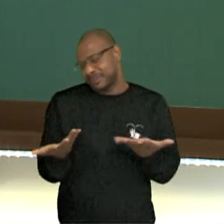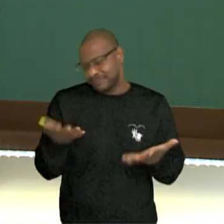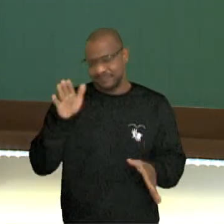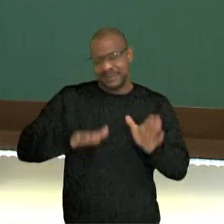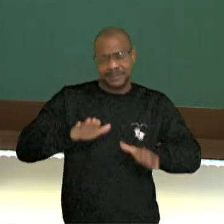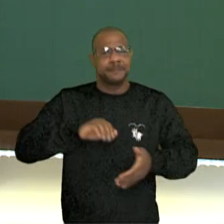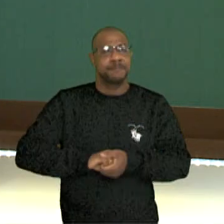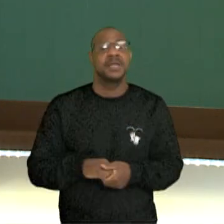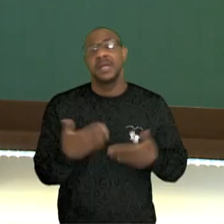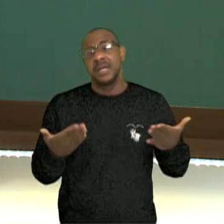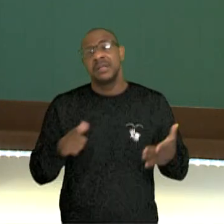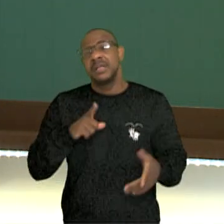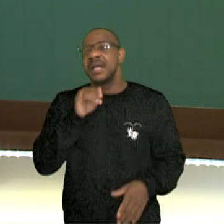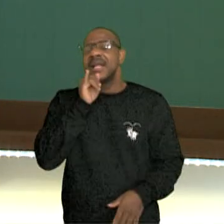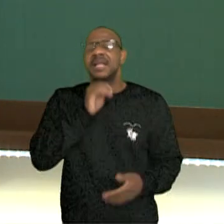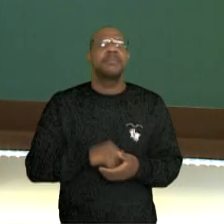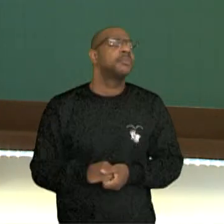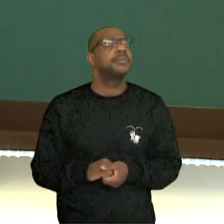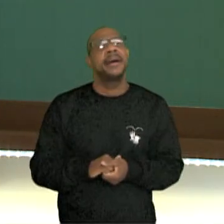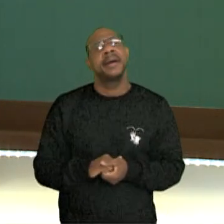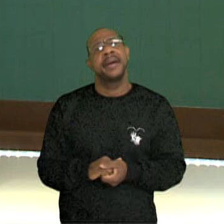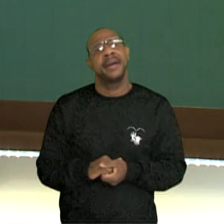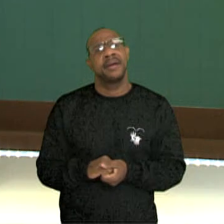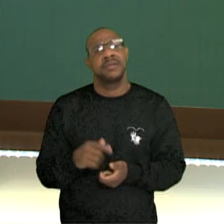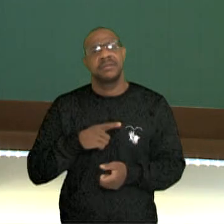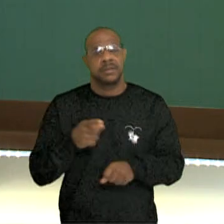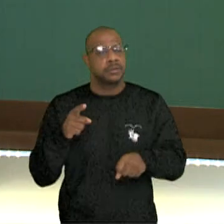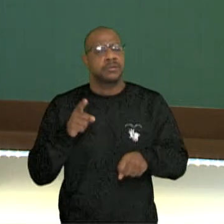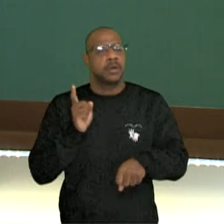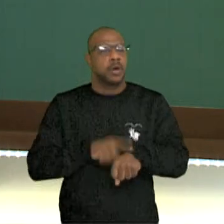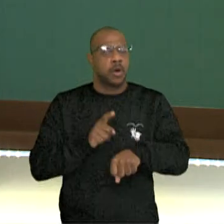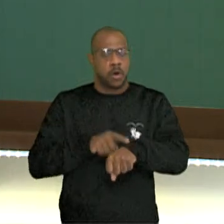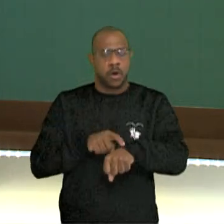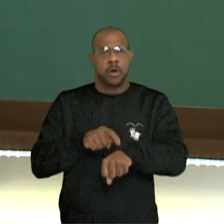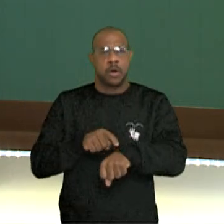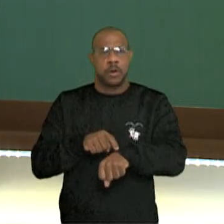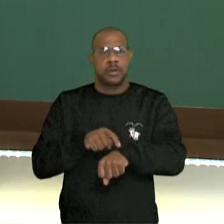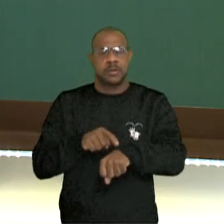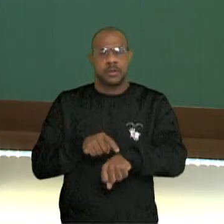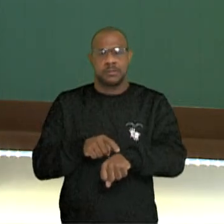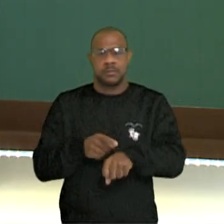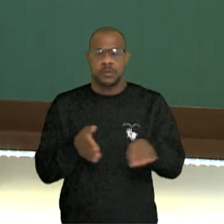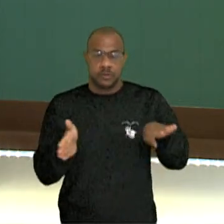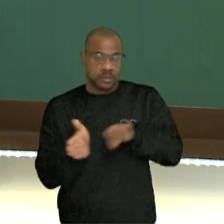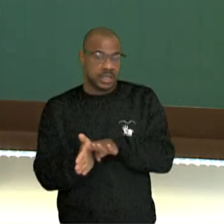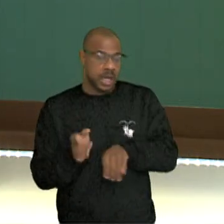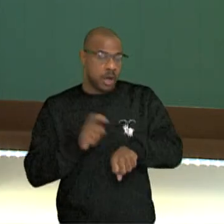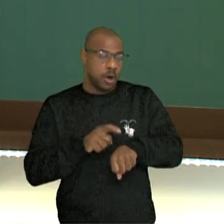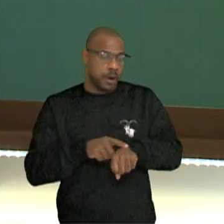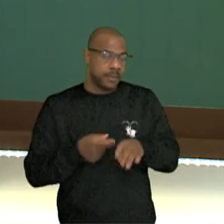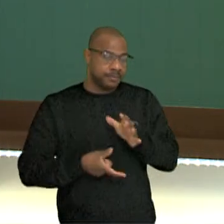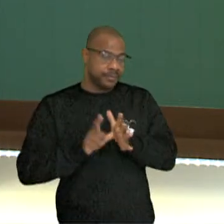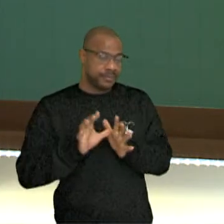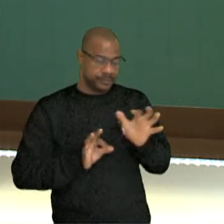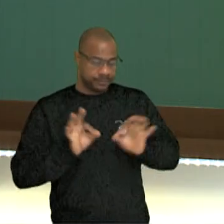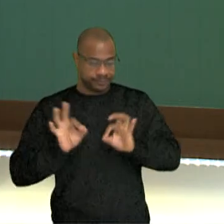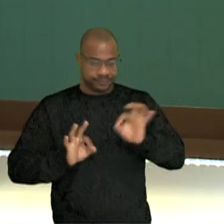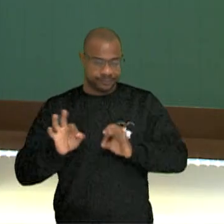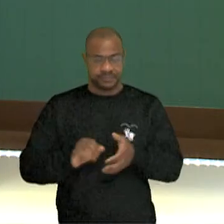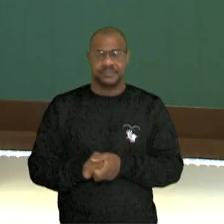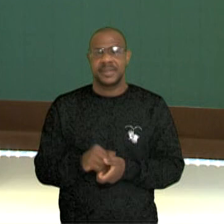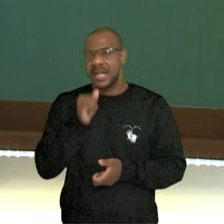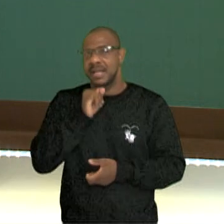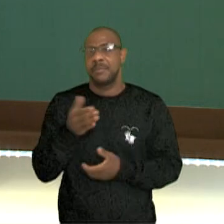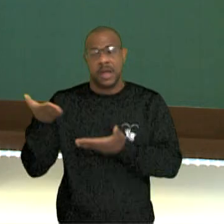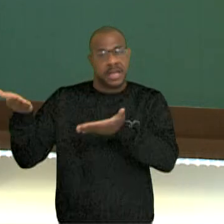se você chegar, por exemplo, né, a tal hora, eu já começo a me preparar um pouquinho antes. Como é uma visita lá na